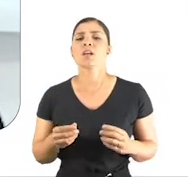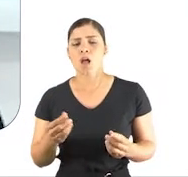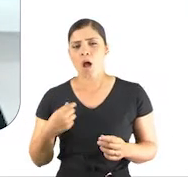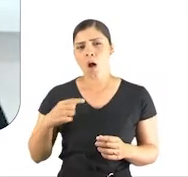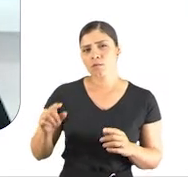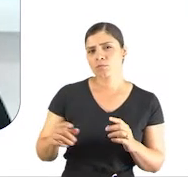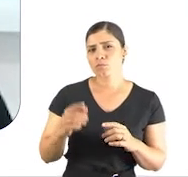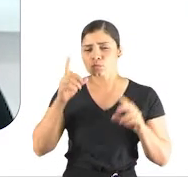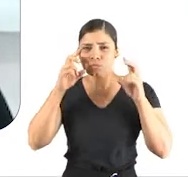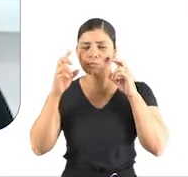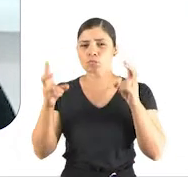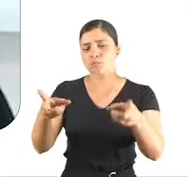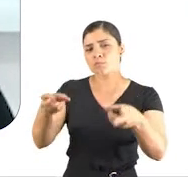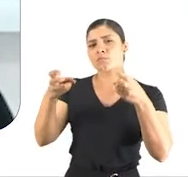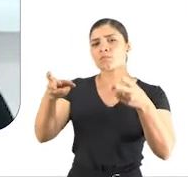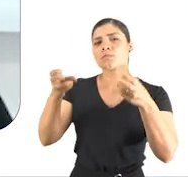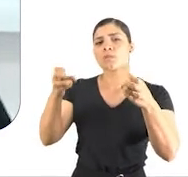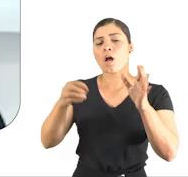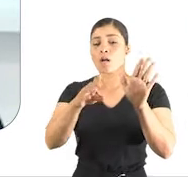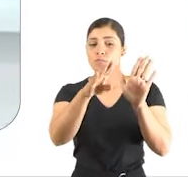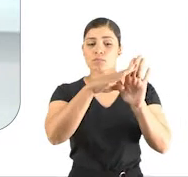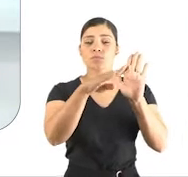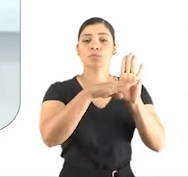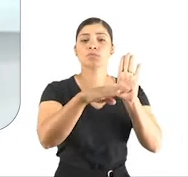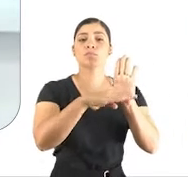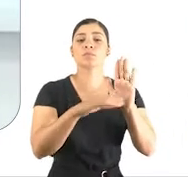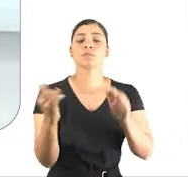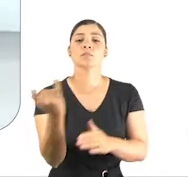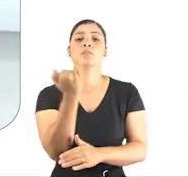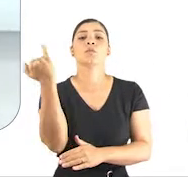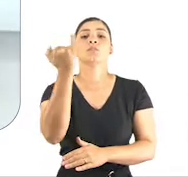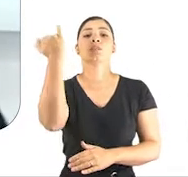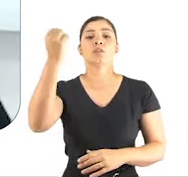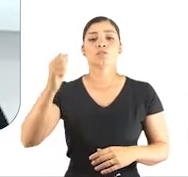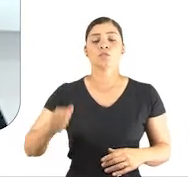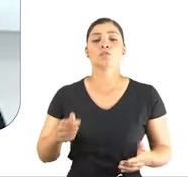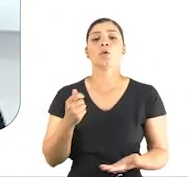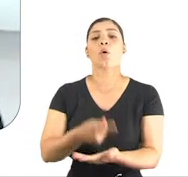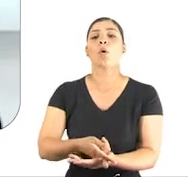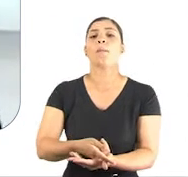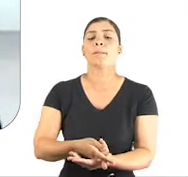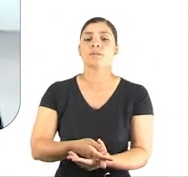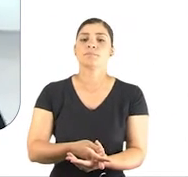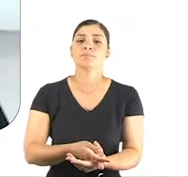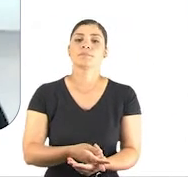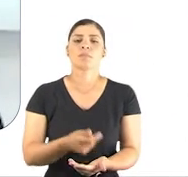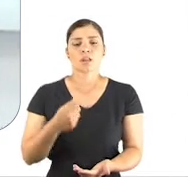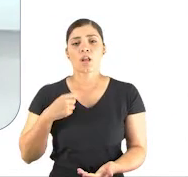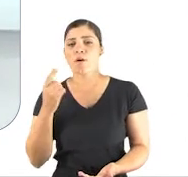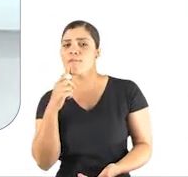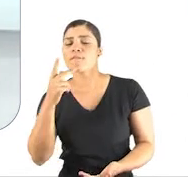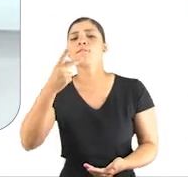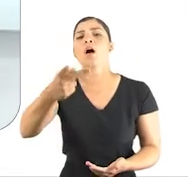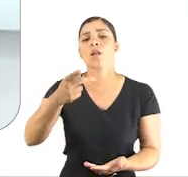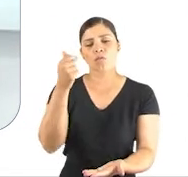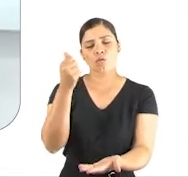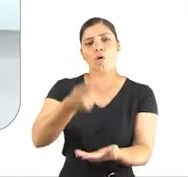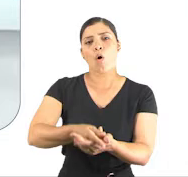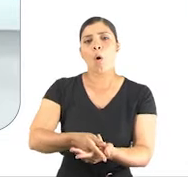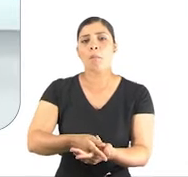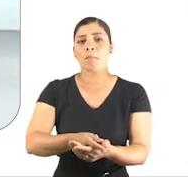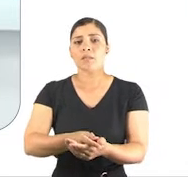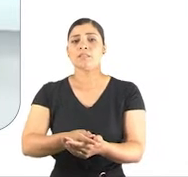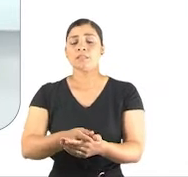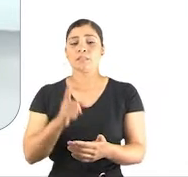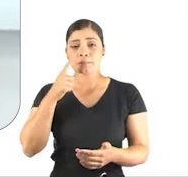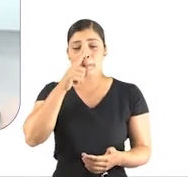alguns aspectos ou listar alguns pilares importantes de compras. Então, quando eu falo em compras, a gente fala em risco e compliance,